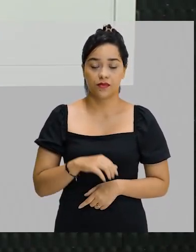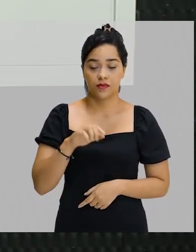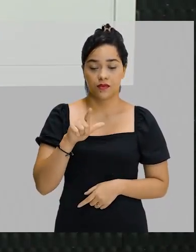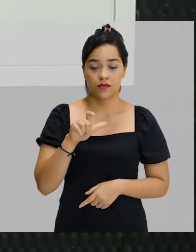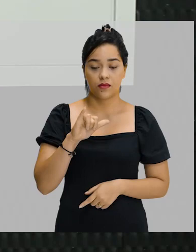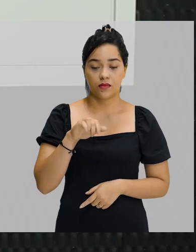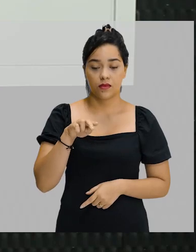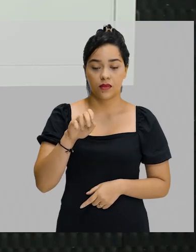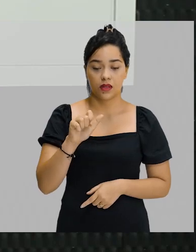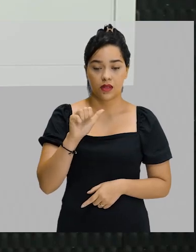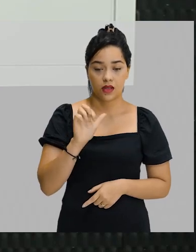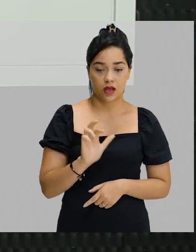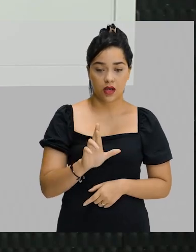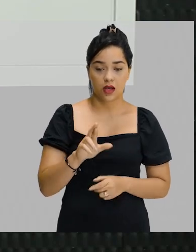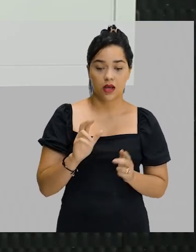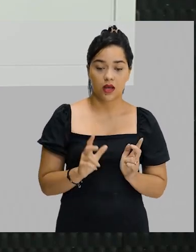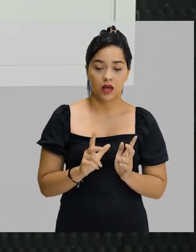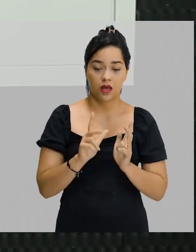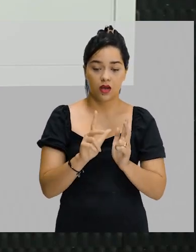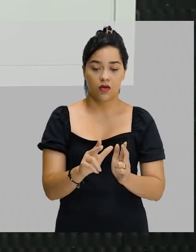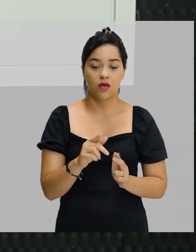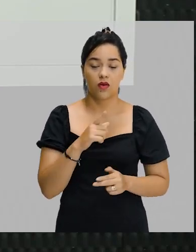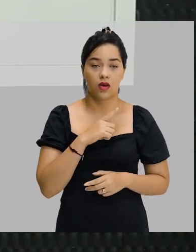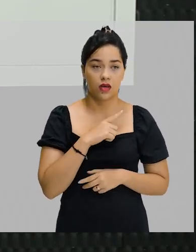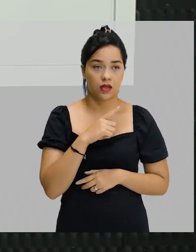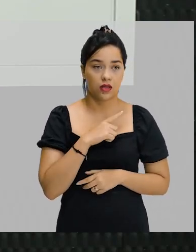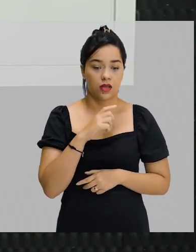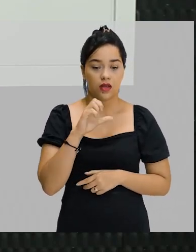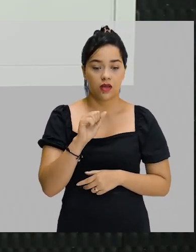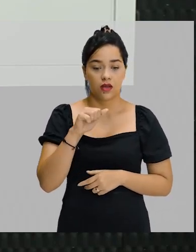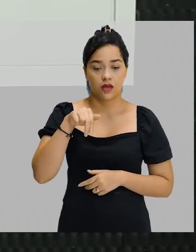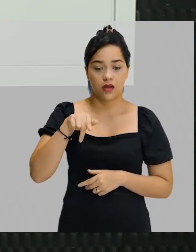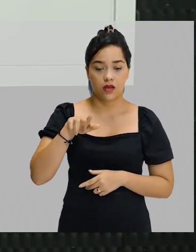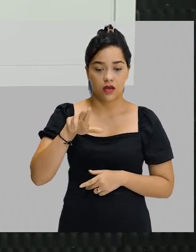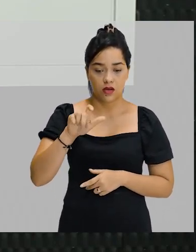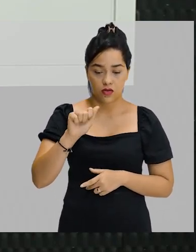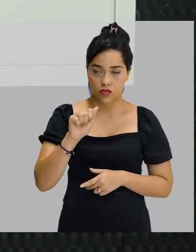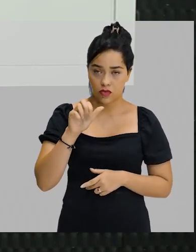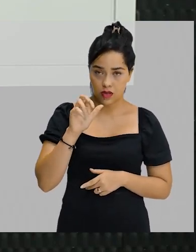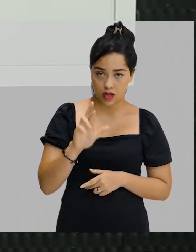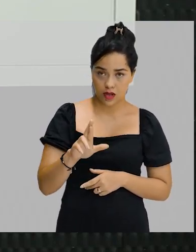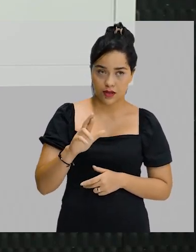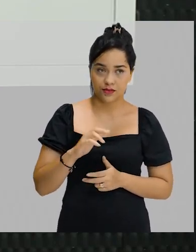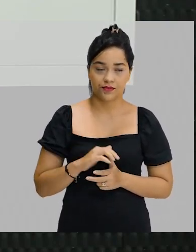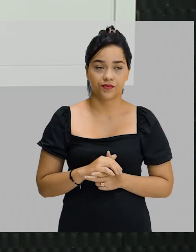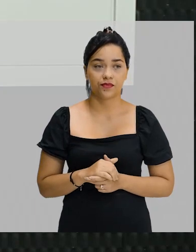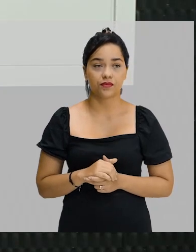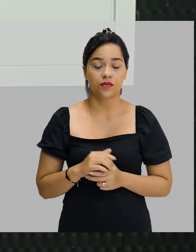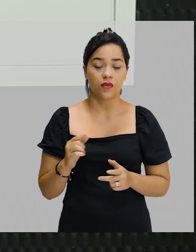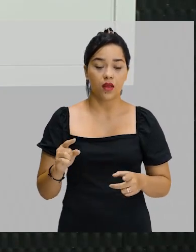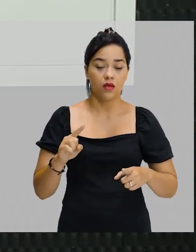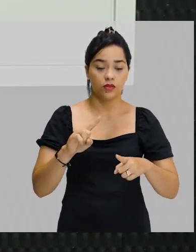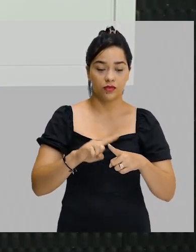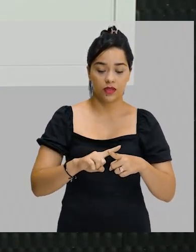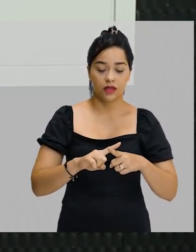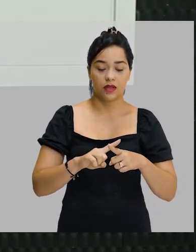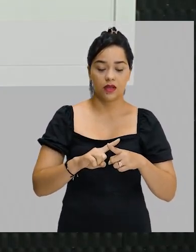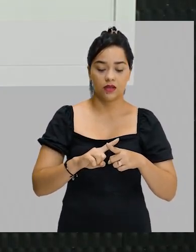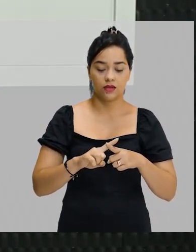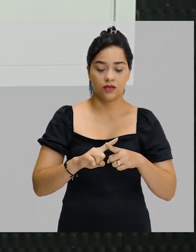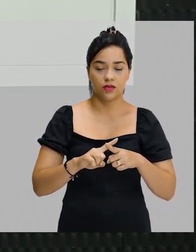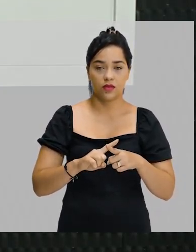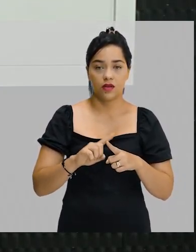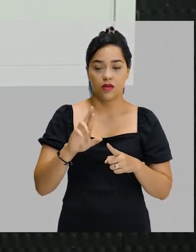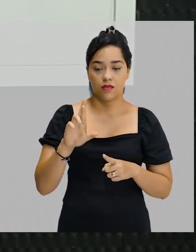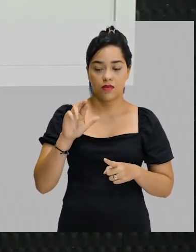linear vai ser igual a uma aceleração angular multiplicado